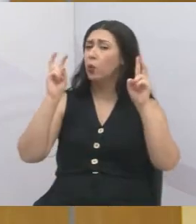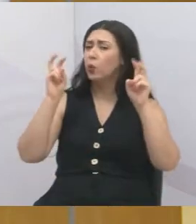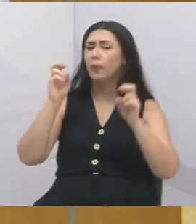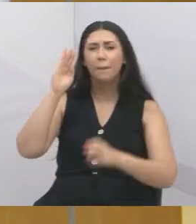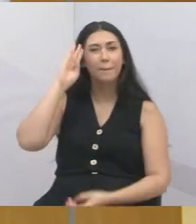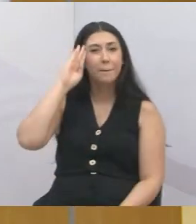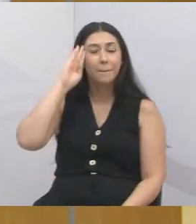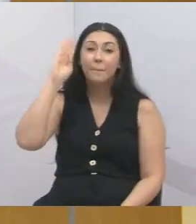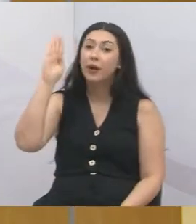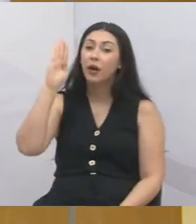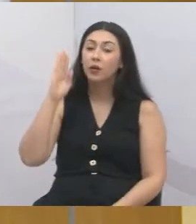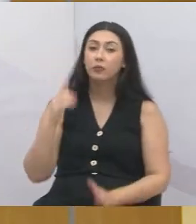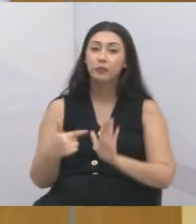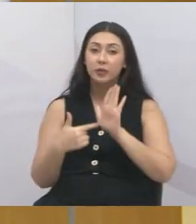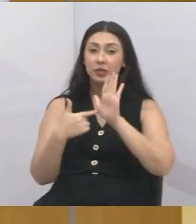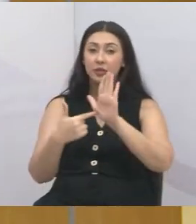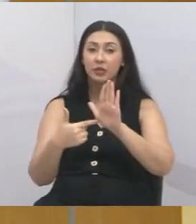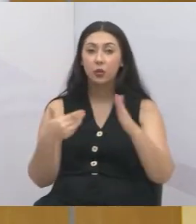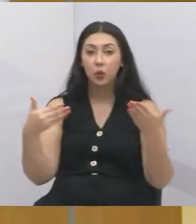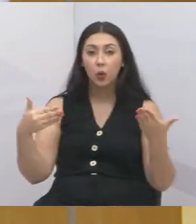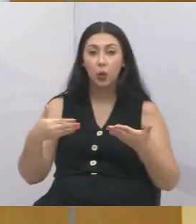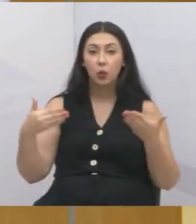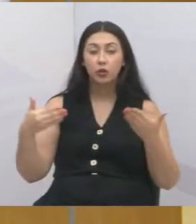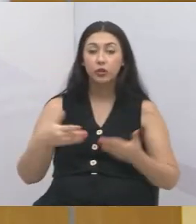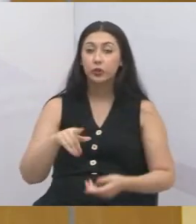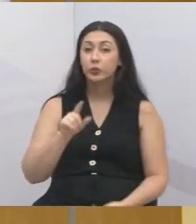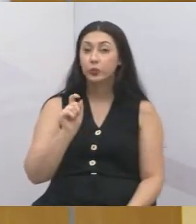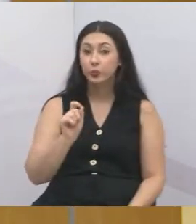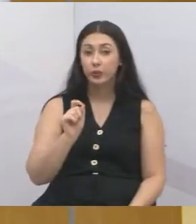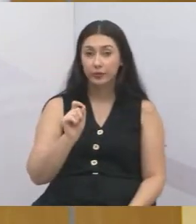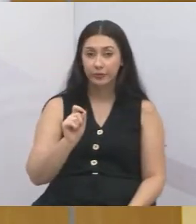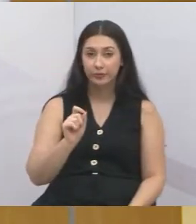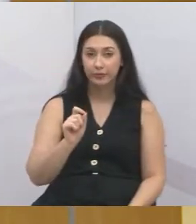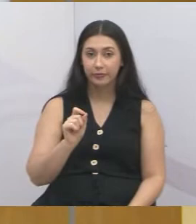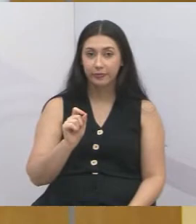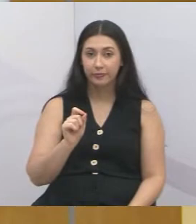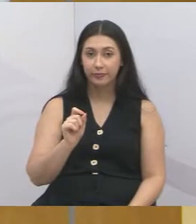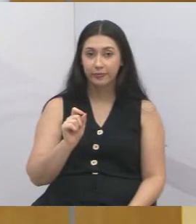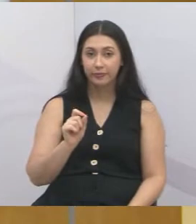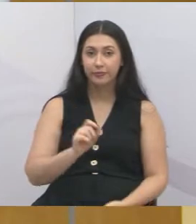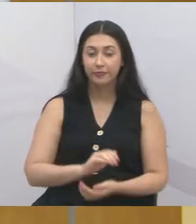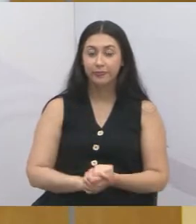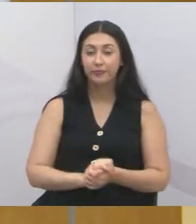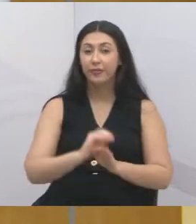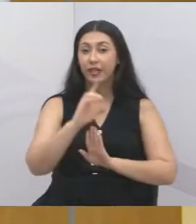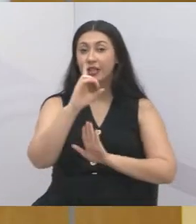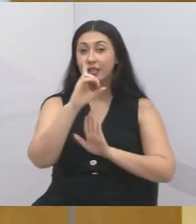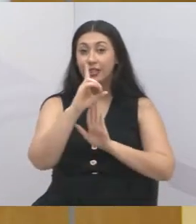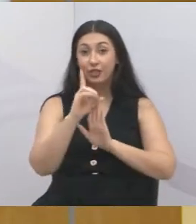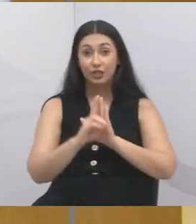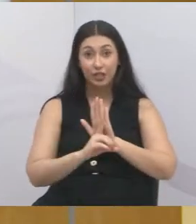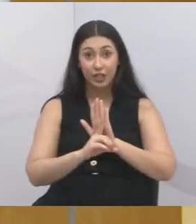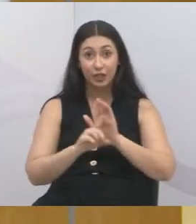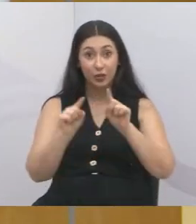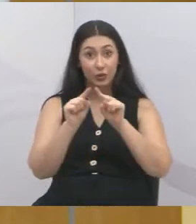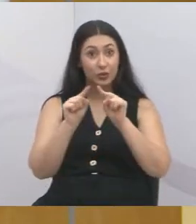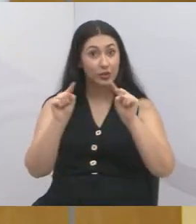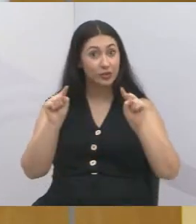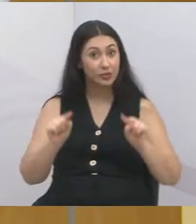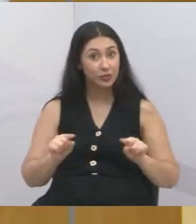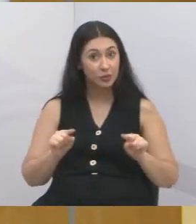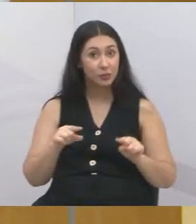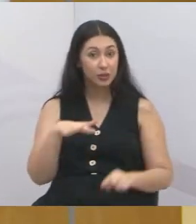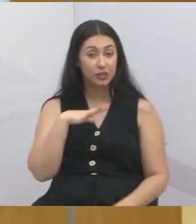principal dessa minha apresentação hoje está relacionada aos direitos dos servidores públicos